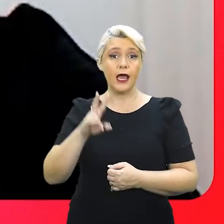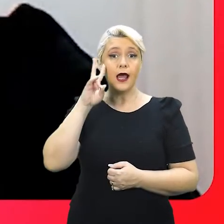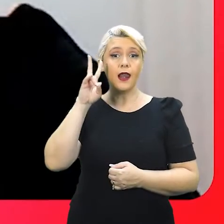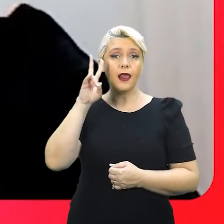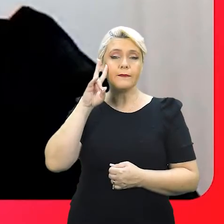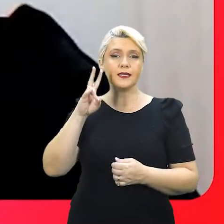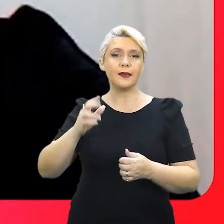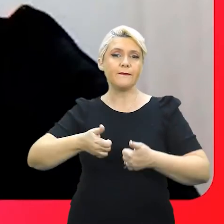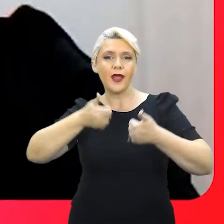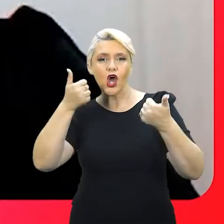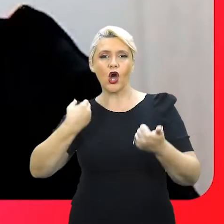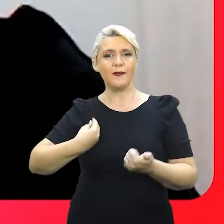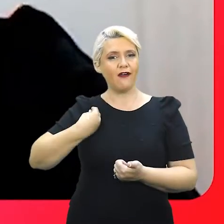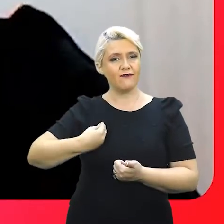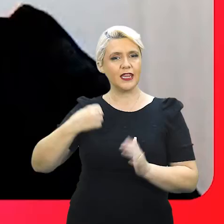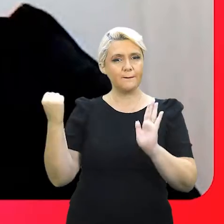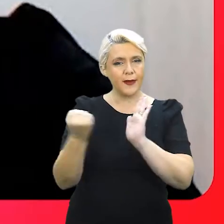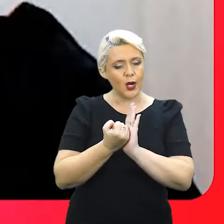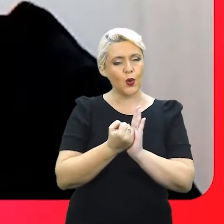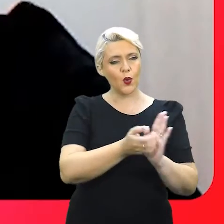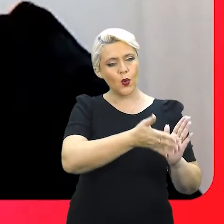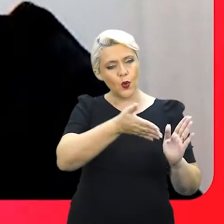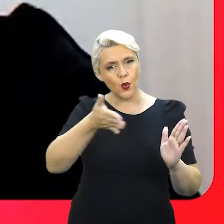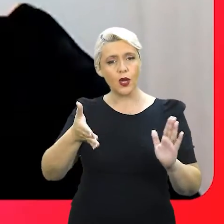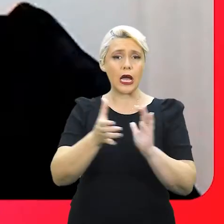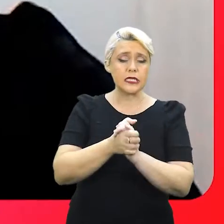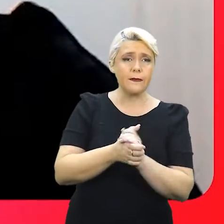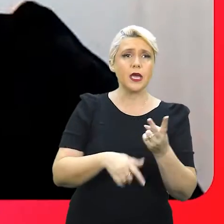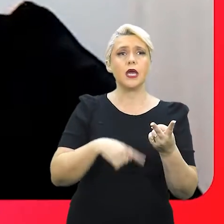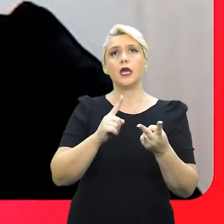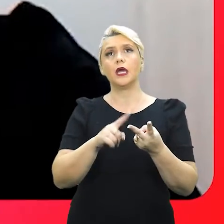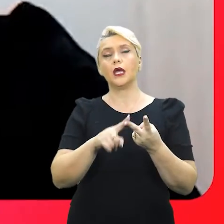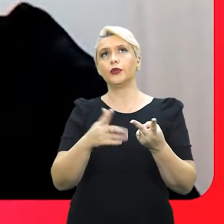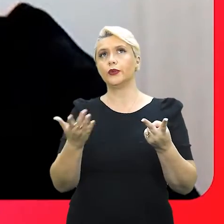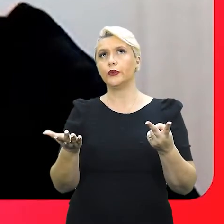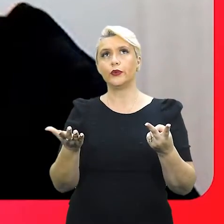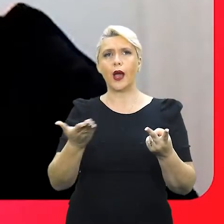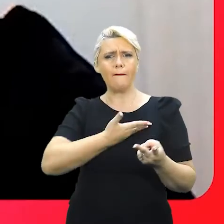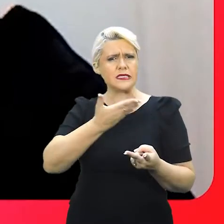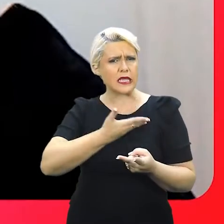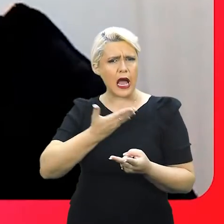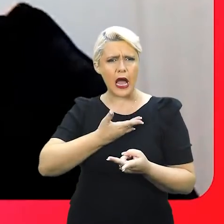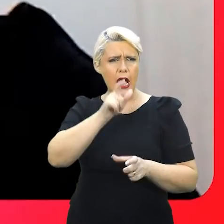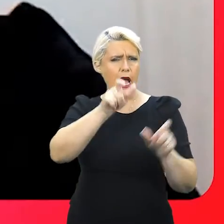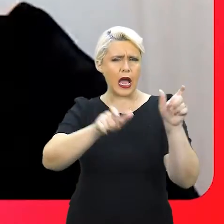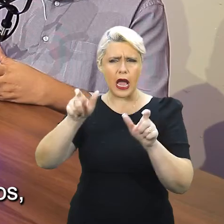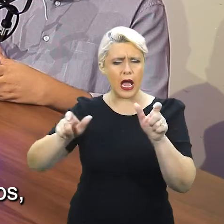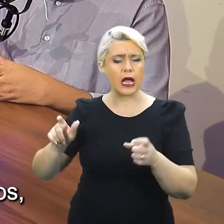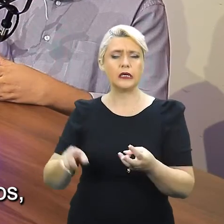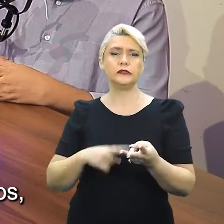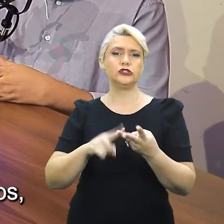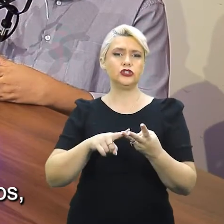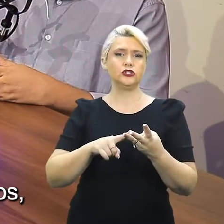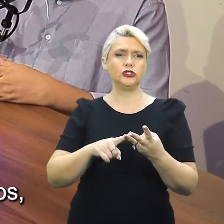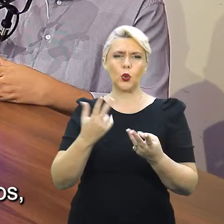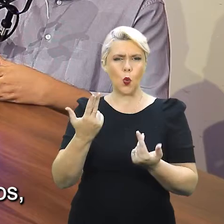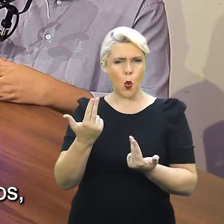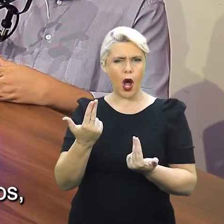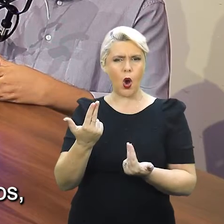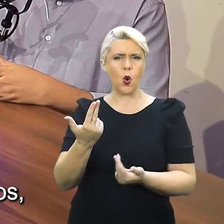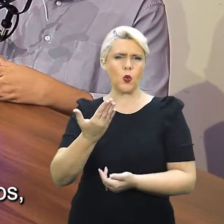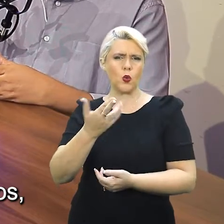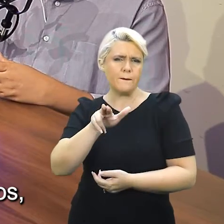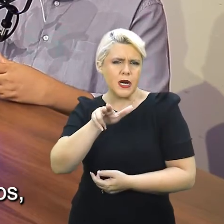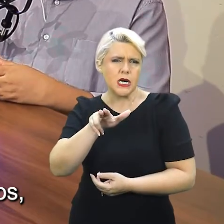Lembranças as melhores possíveis, casamento, amizade, irmão mesmo